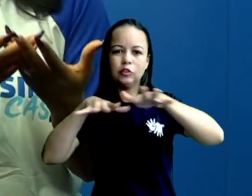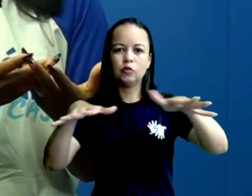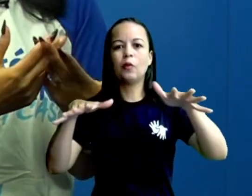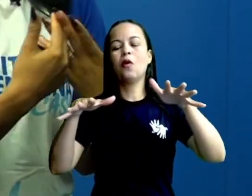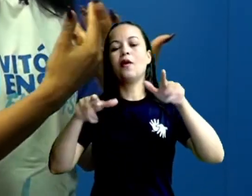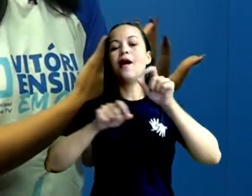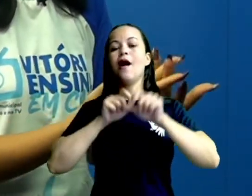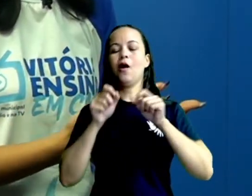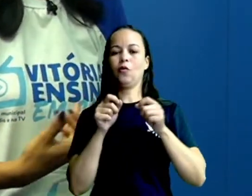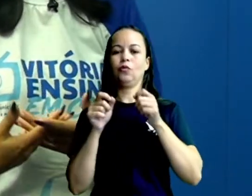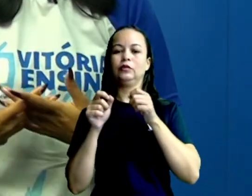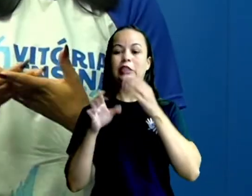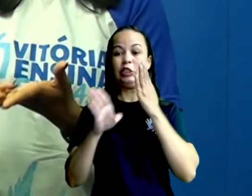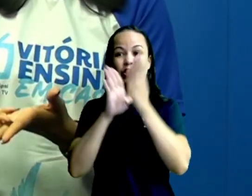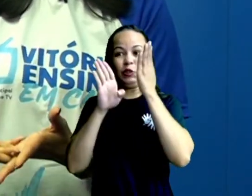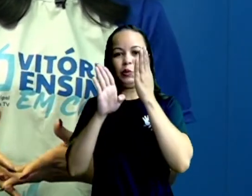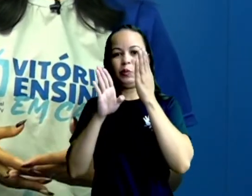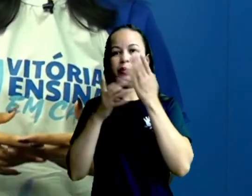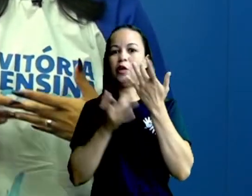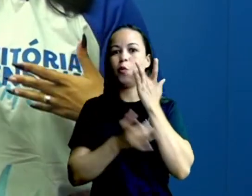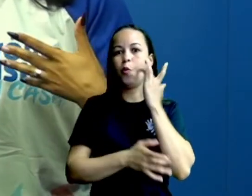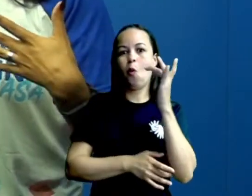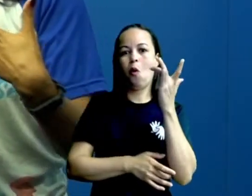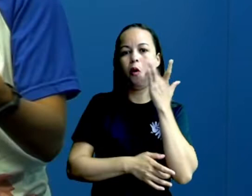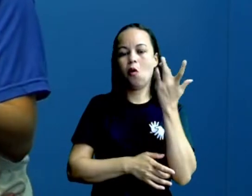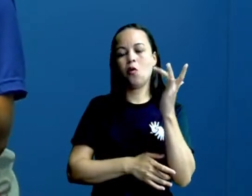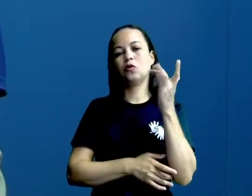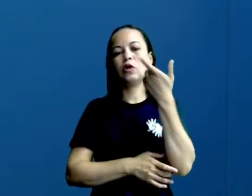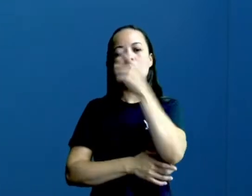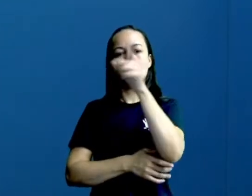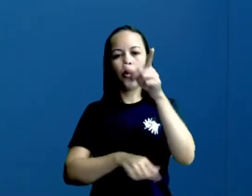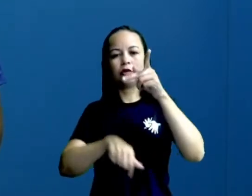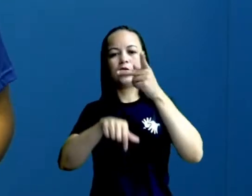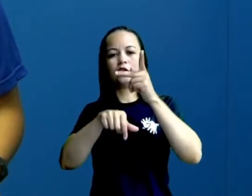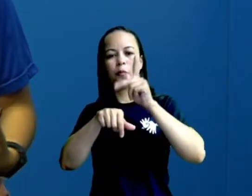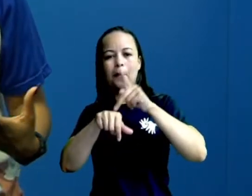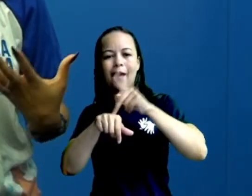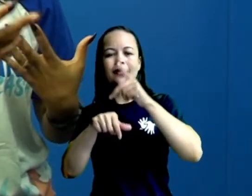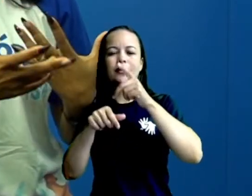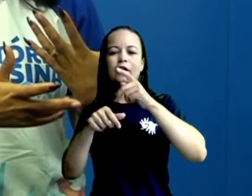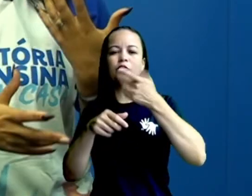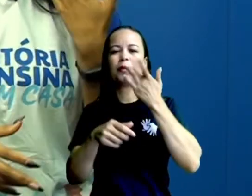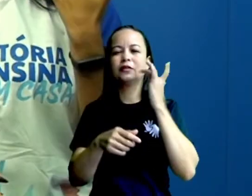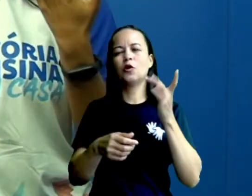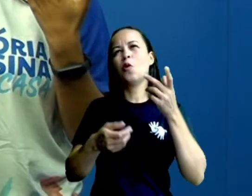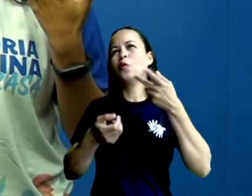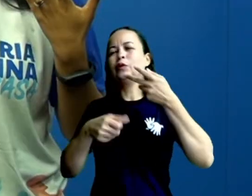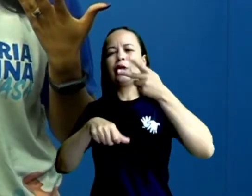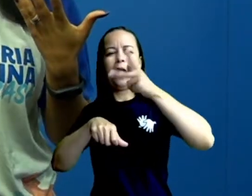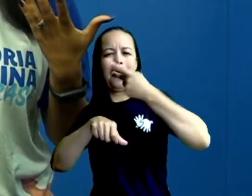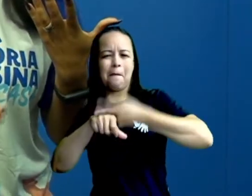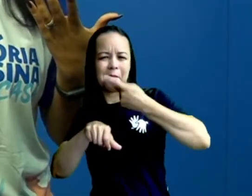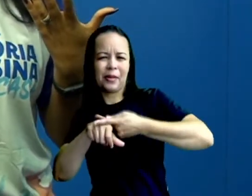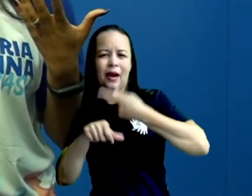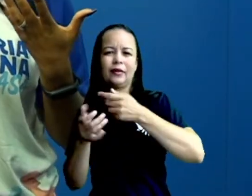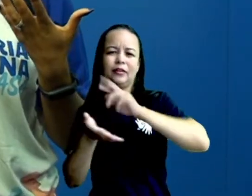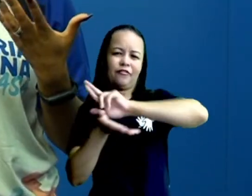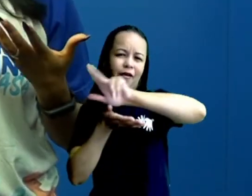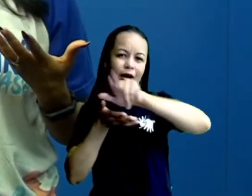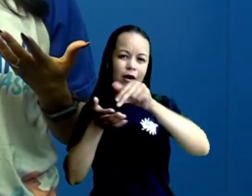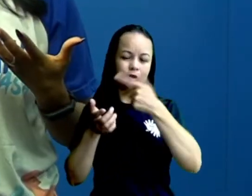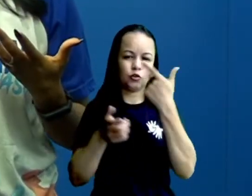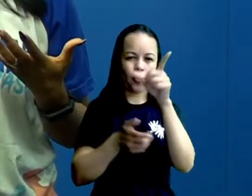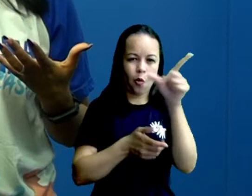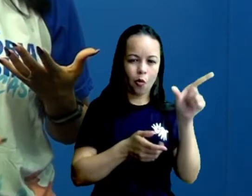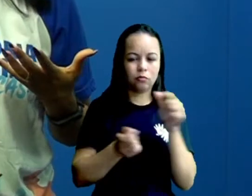poder explorar, descobrir ouro, outras pedras preciosas, a prata e tudo mais. E também tinha uma